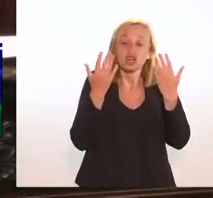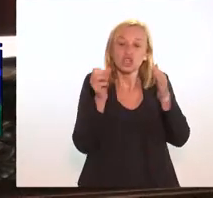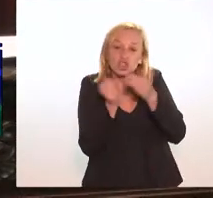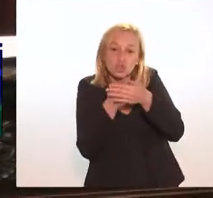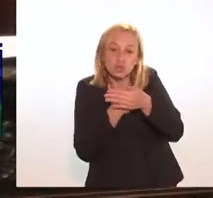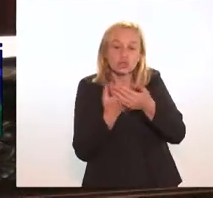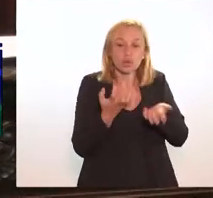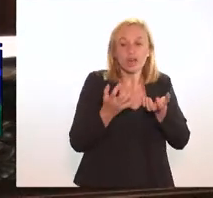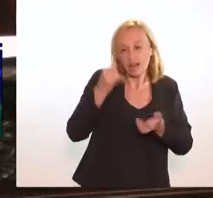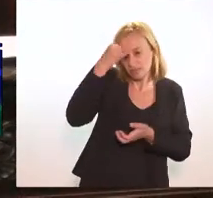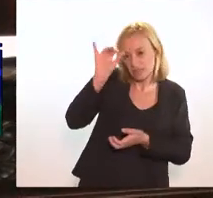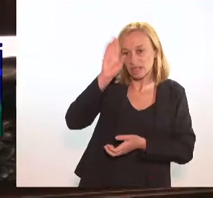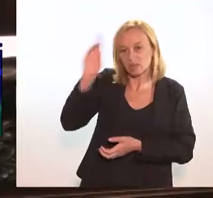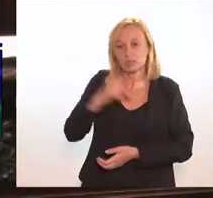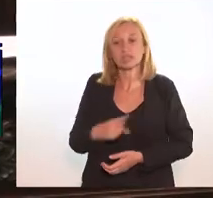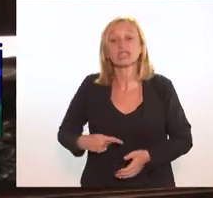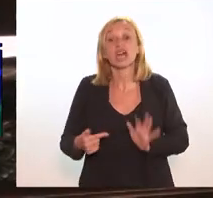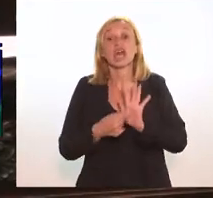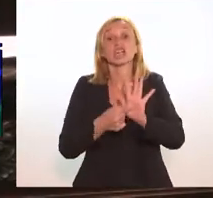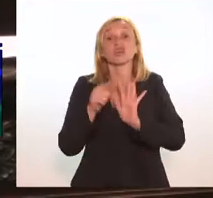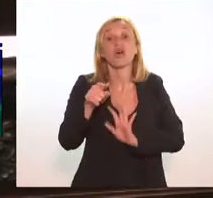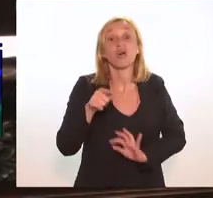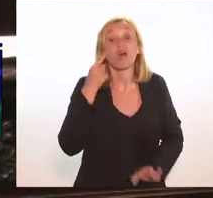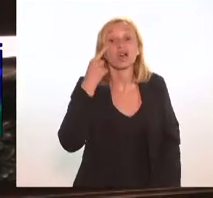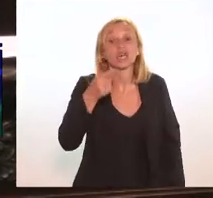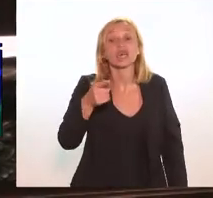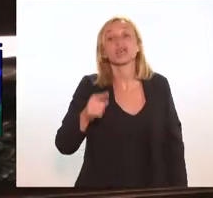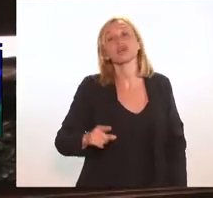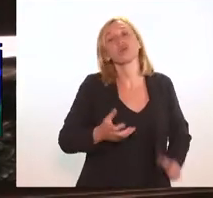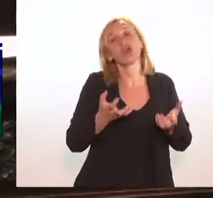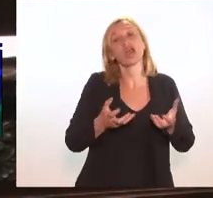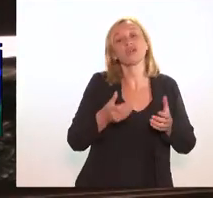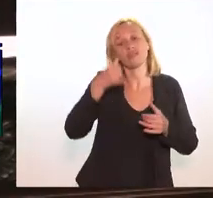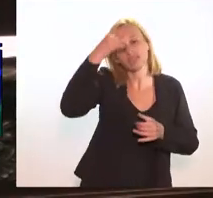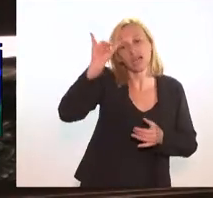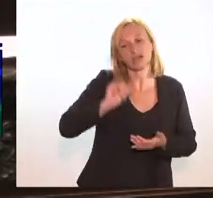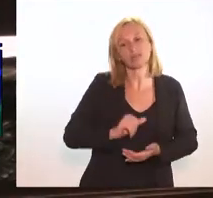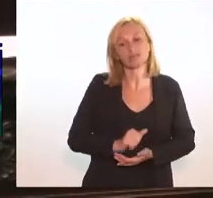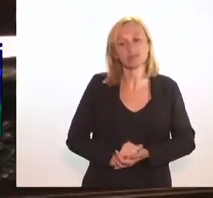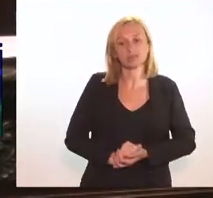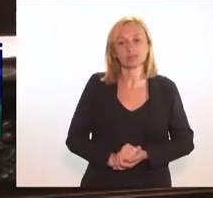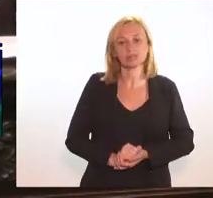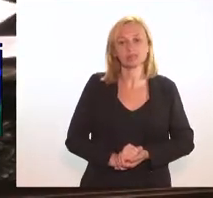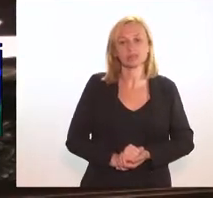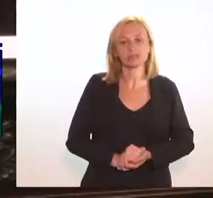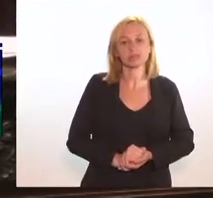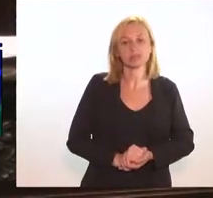evitar, presidente, é isso aqui, ó. Isso aqui que eu quero evitar.